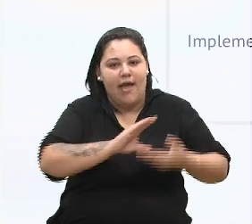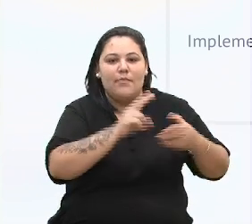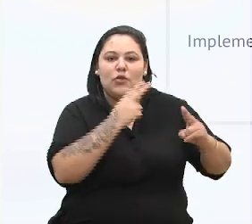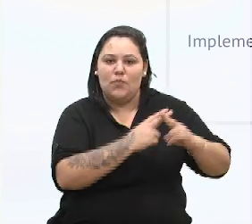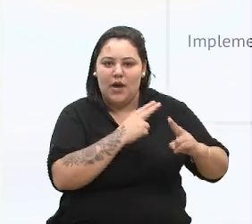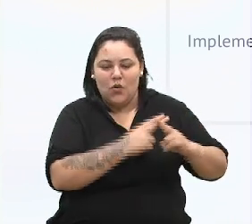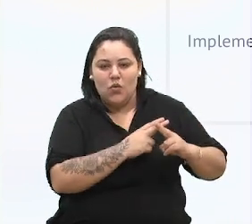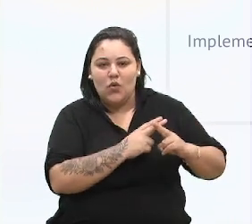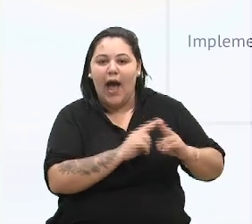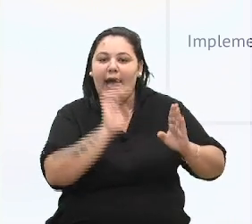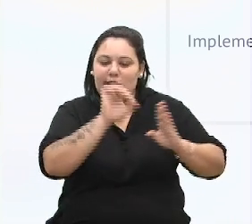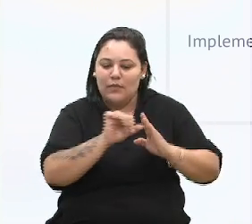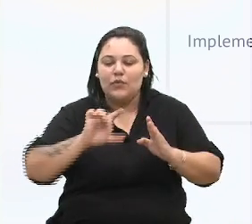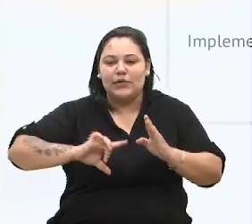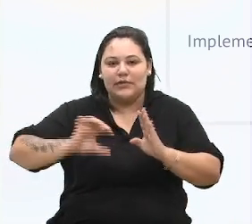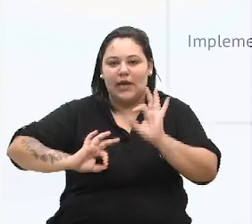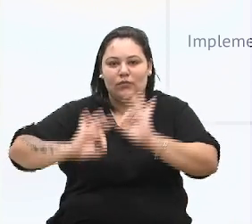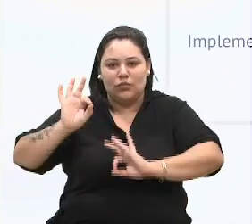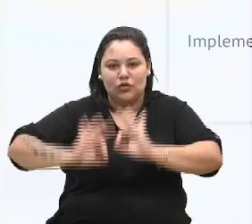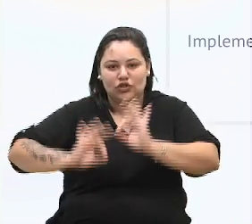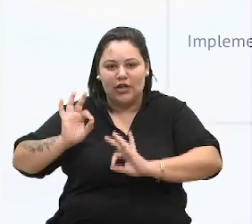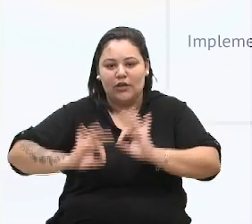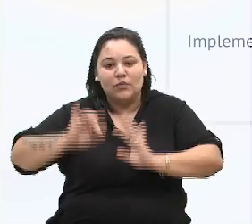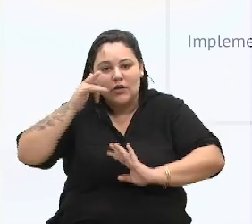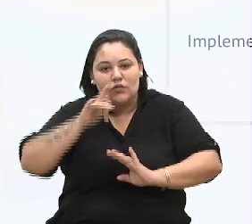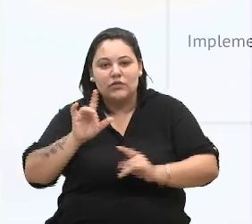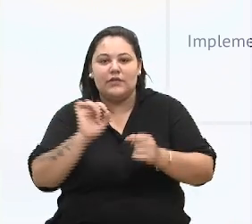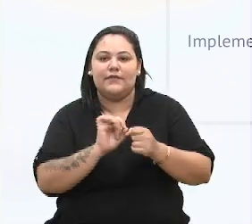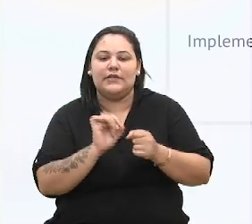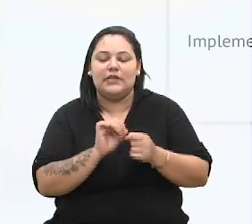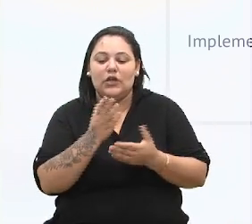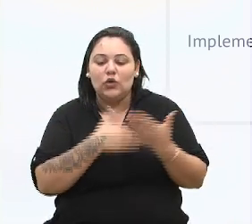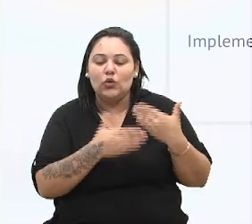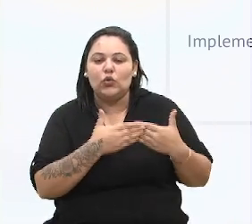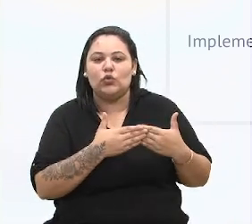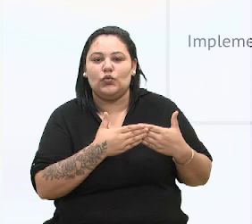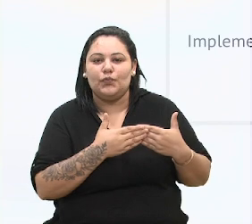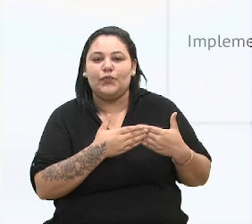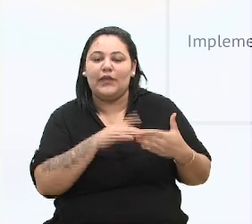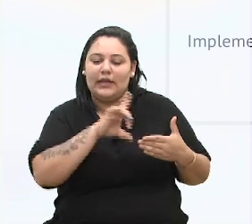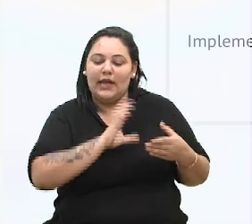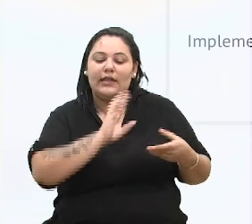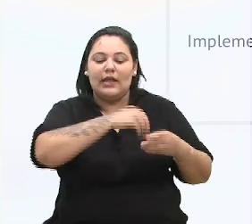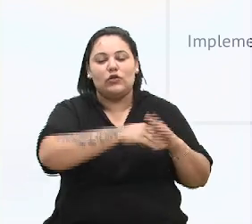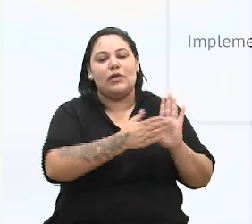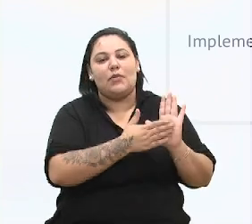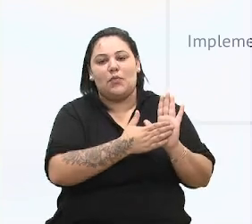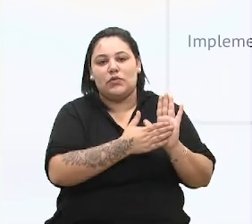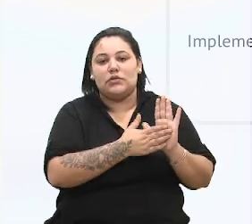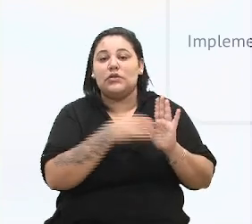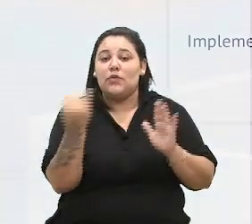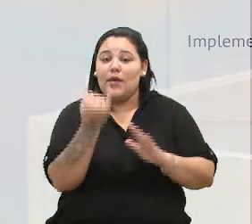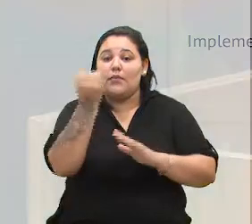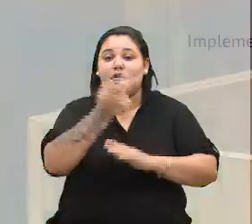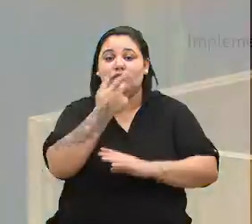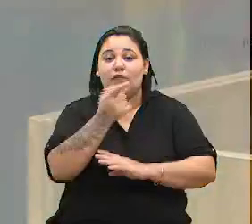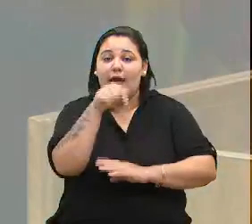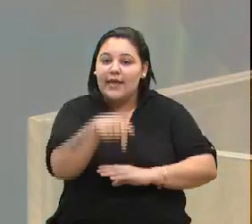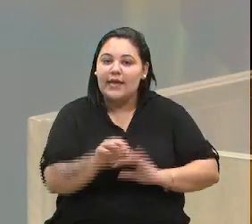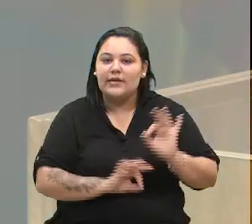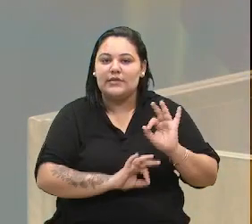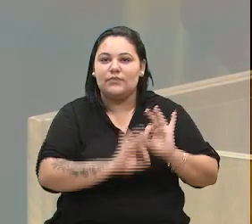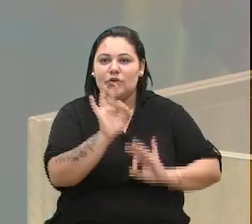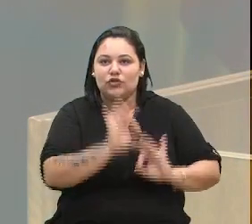processo para viabilizar o projeto conforme está sendo proposto, né? Então, salientar que esse projeto